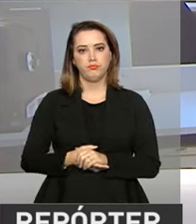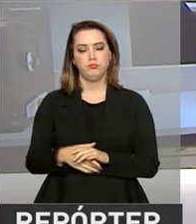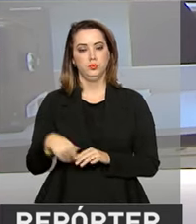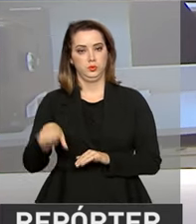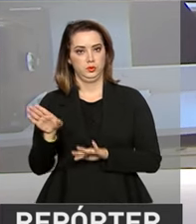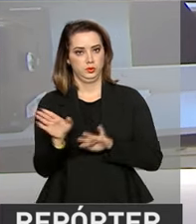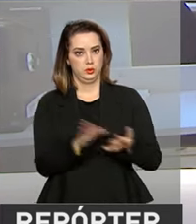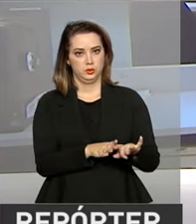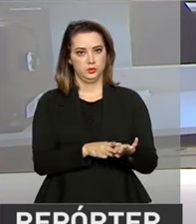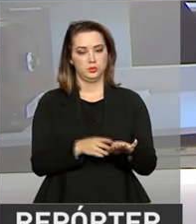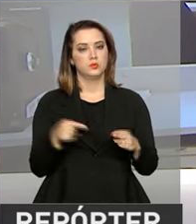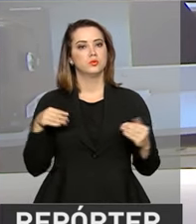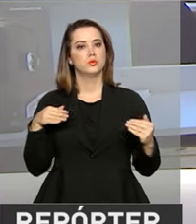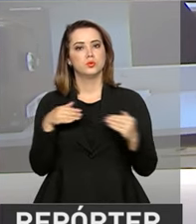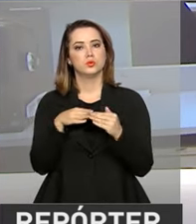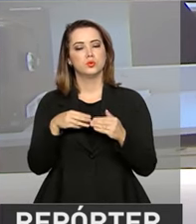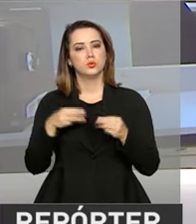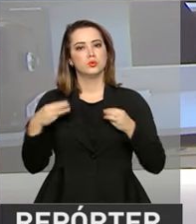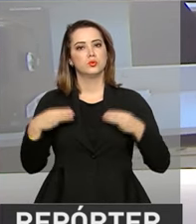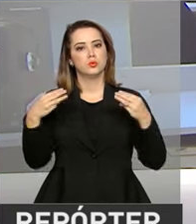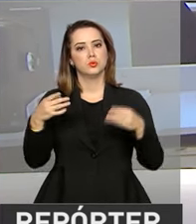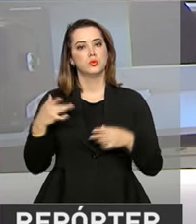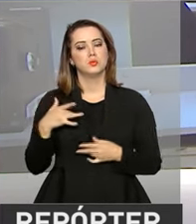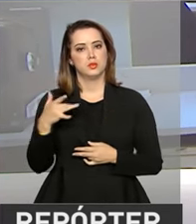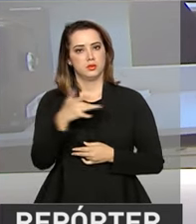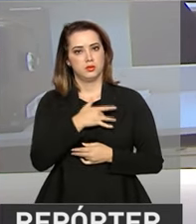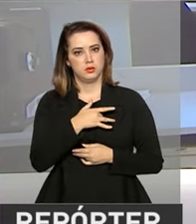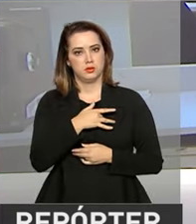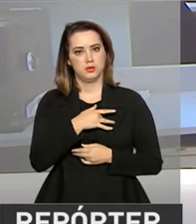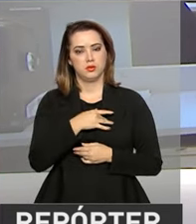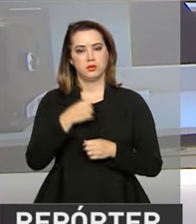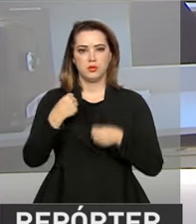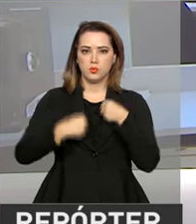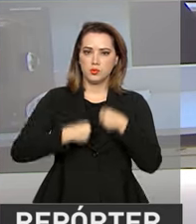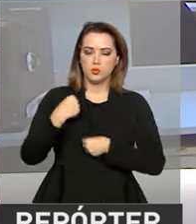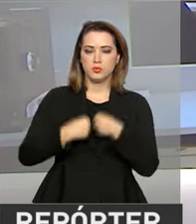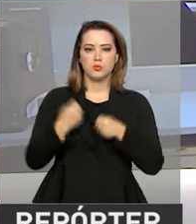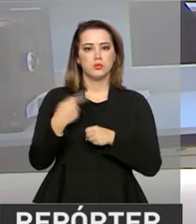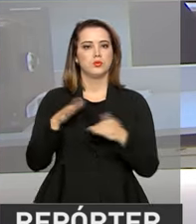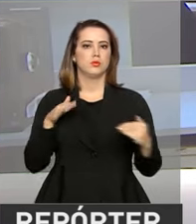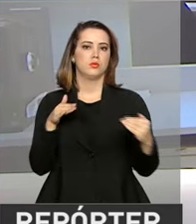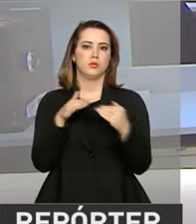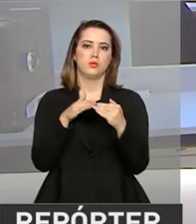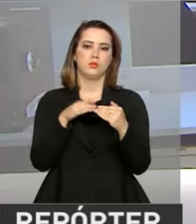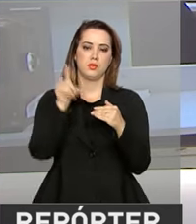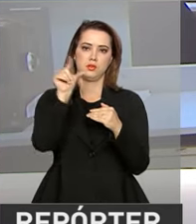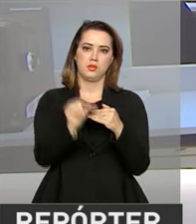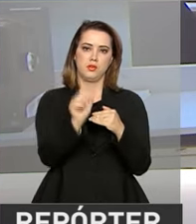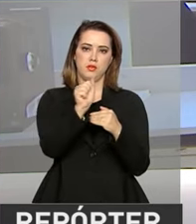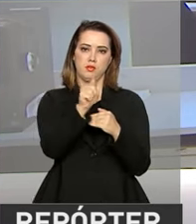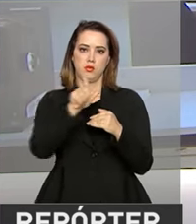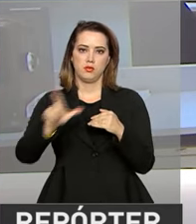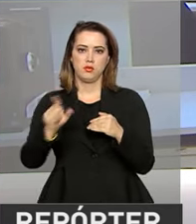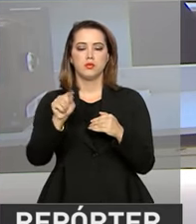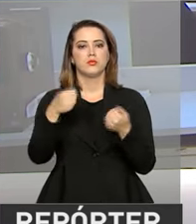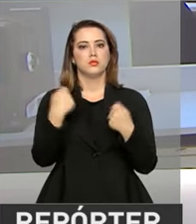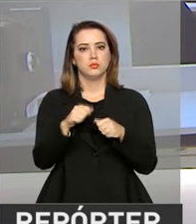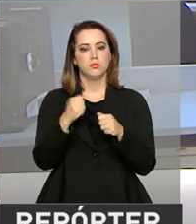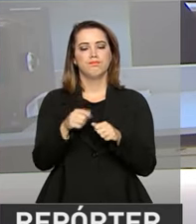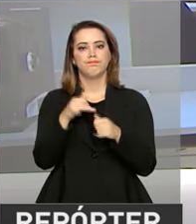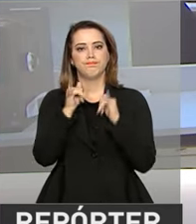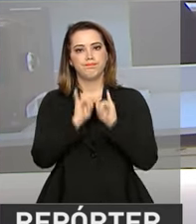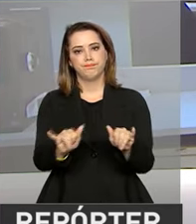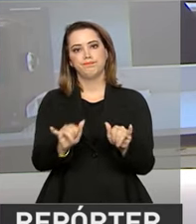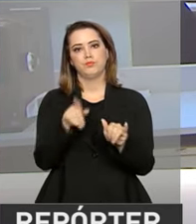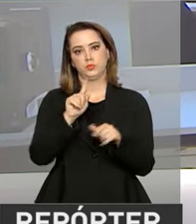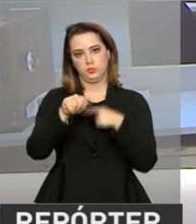De acordo com o Ministério da Saúde, as indústrias que não alcançarem o resultado esperado são notificadas e devem encaminhar uma justificativa